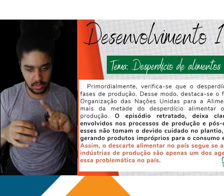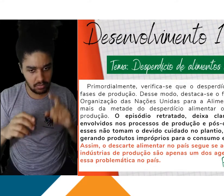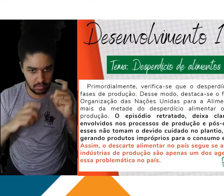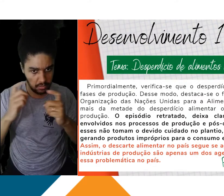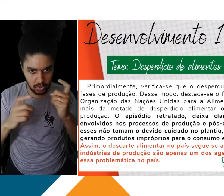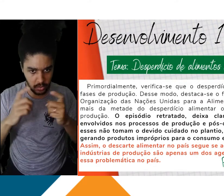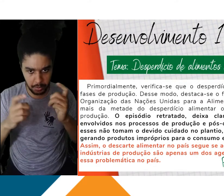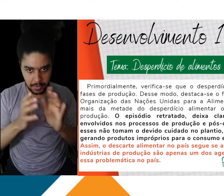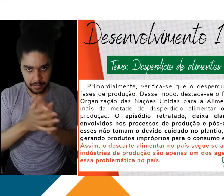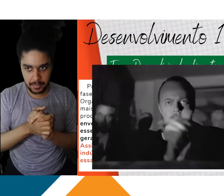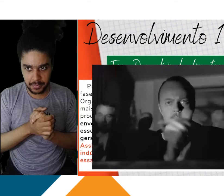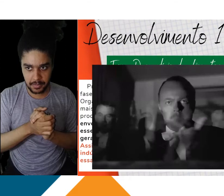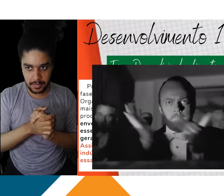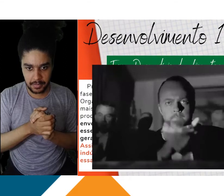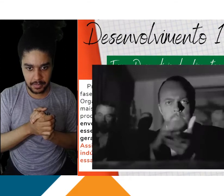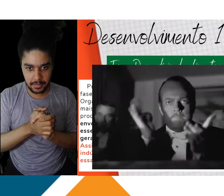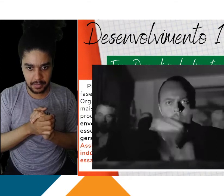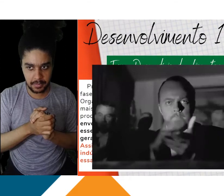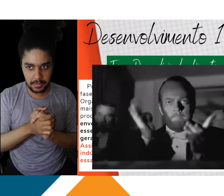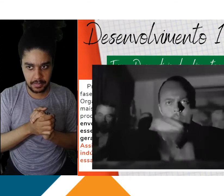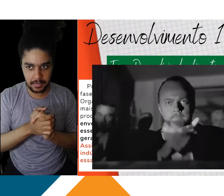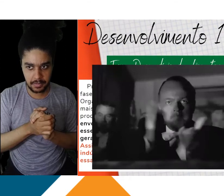perfeito. Não se preocupe, tudo bem?